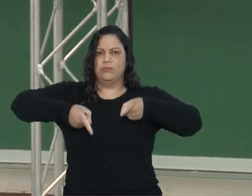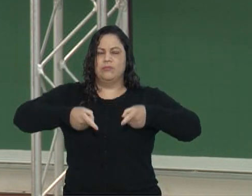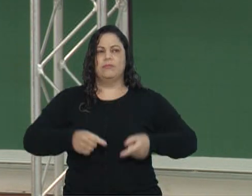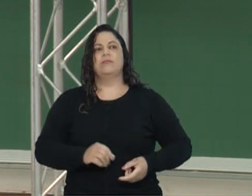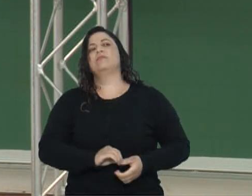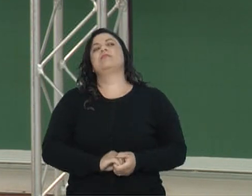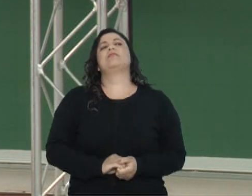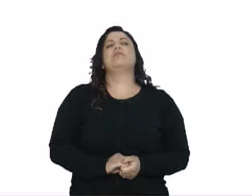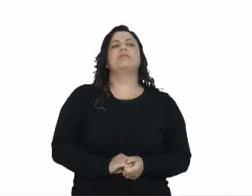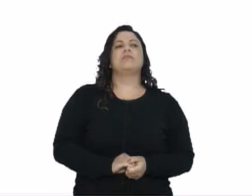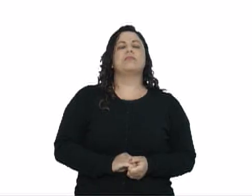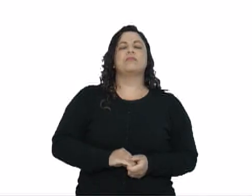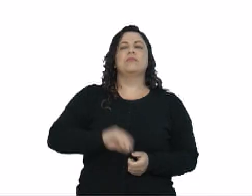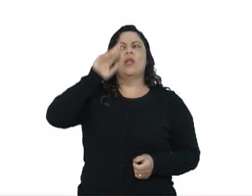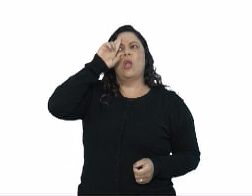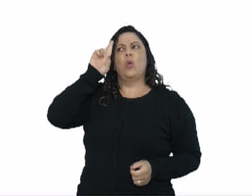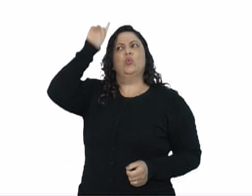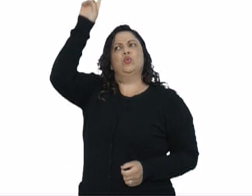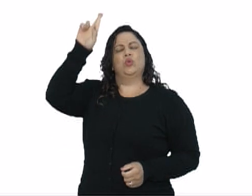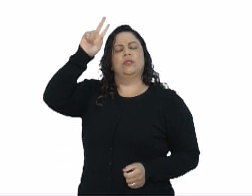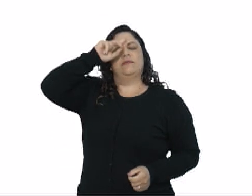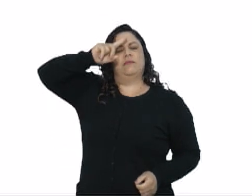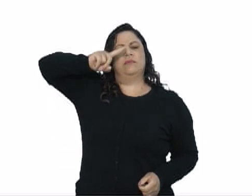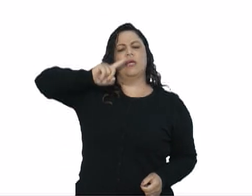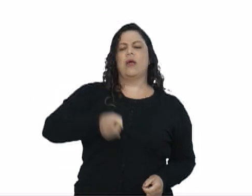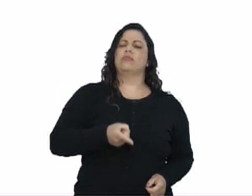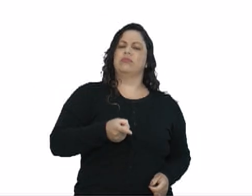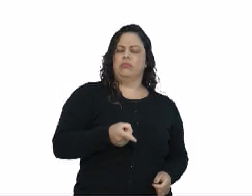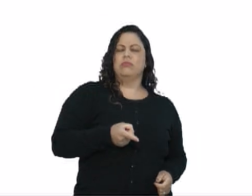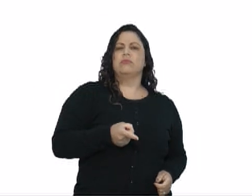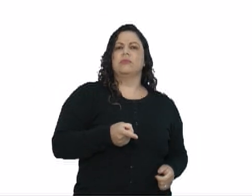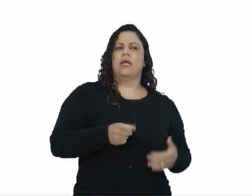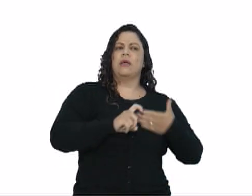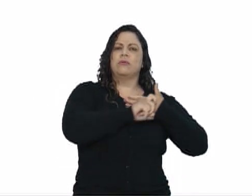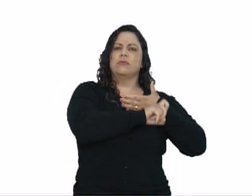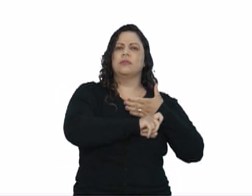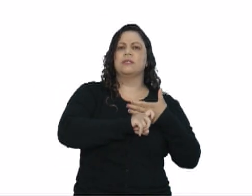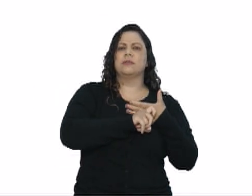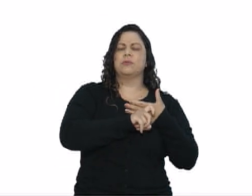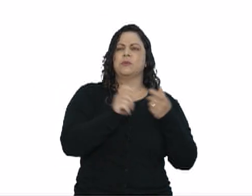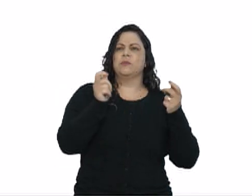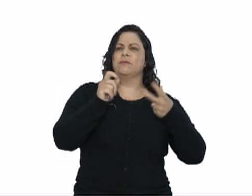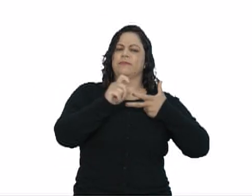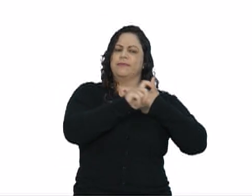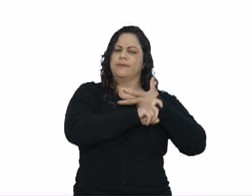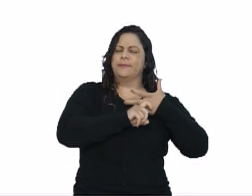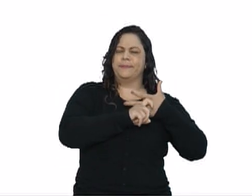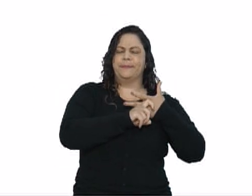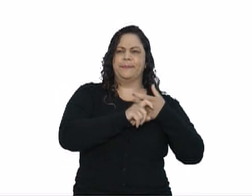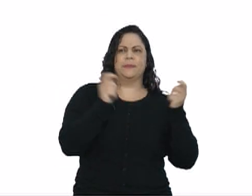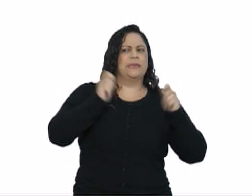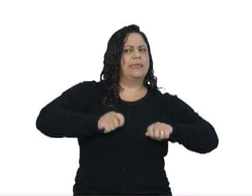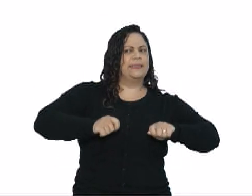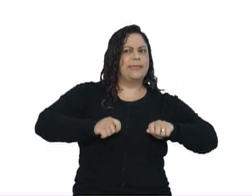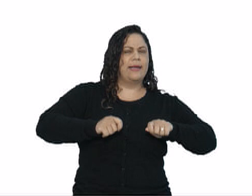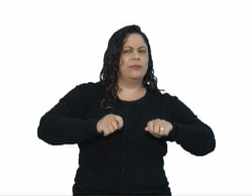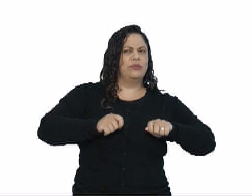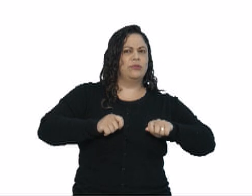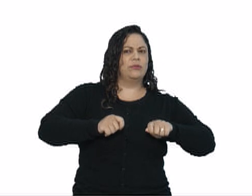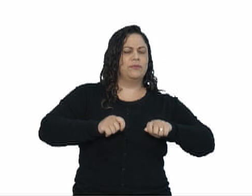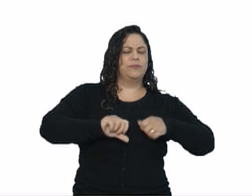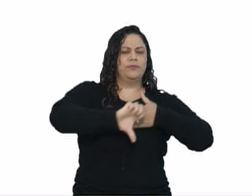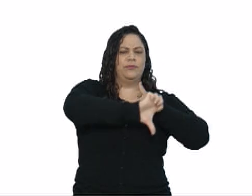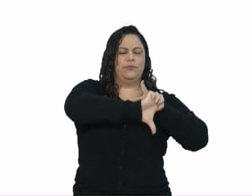Tá? O chefe autoritário que se concentra no poder executivo exerce de maneira ilegítima, uma vez que fere